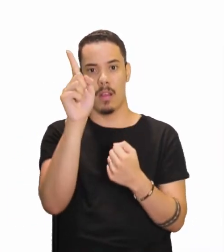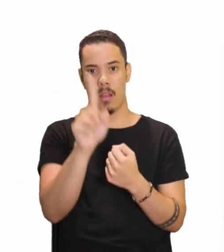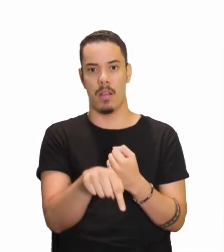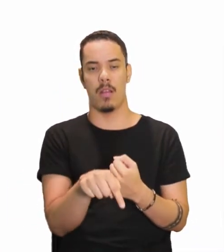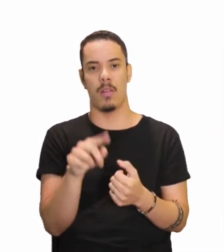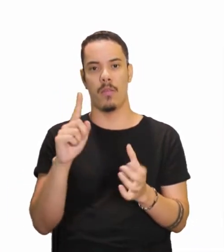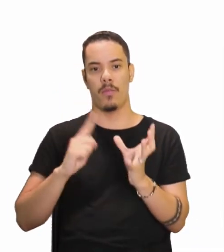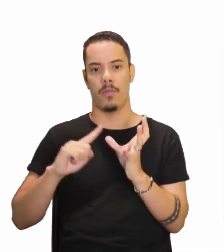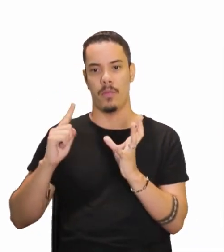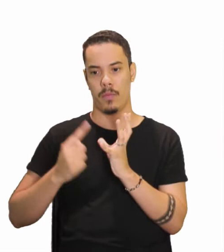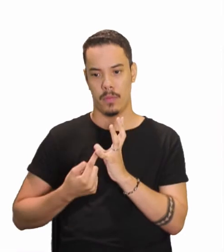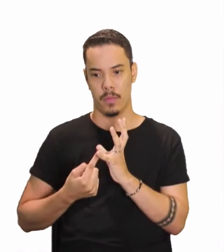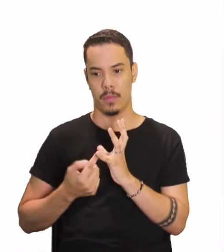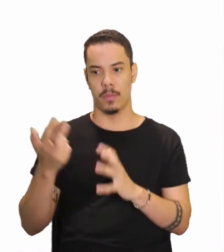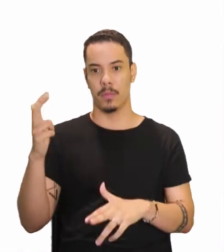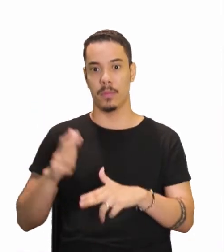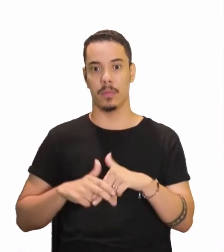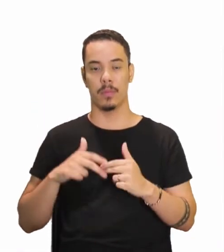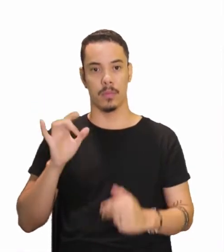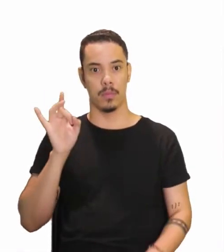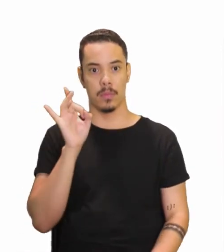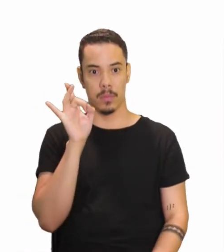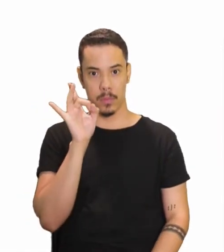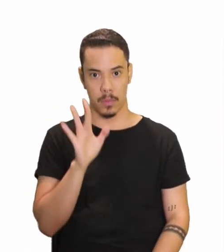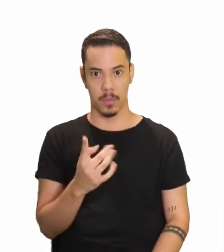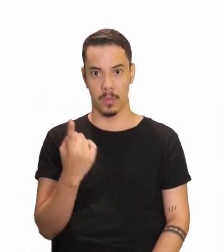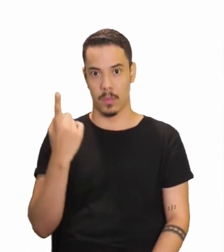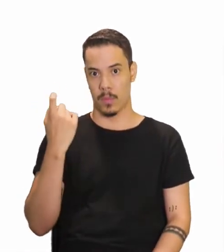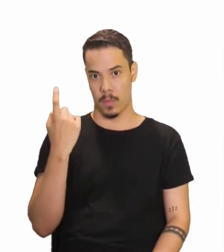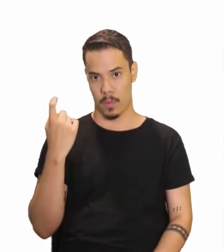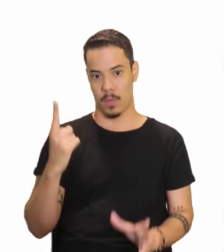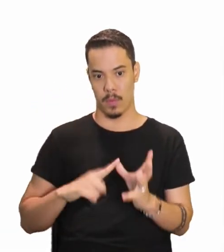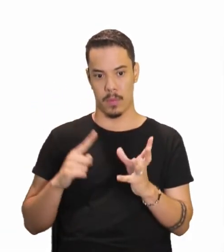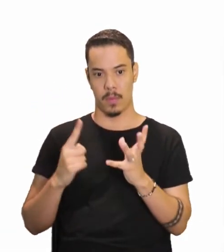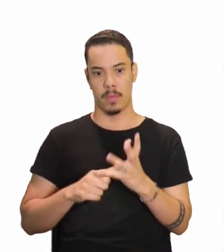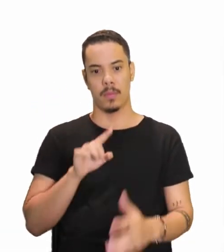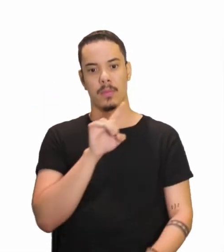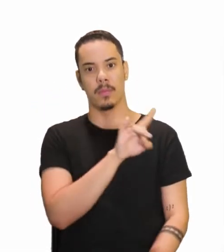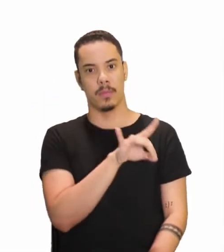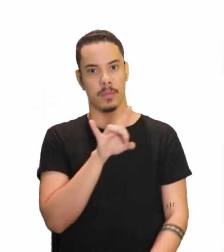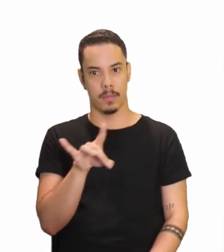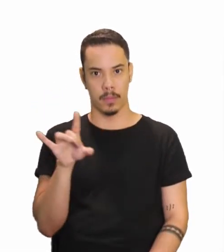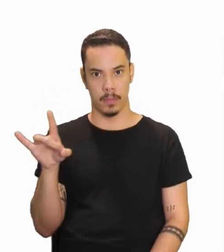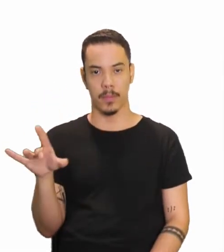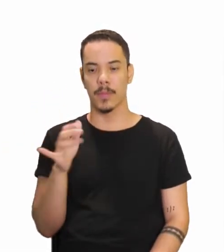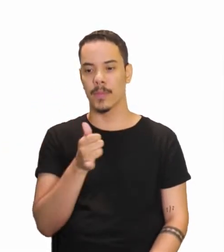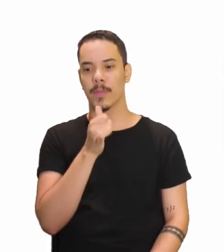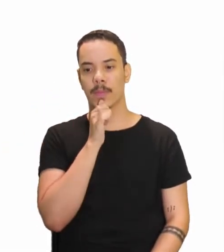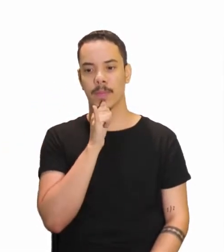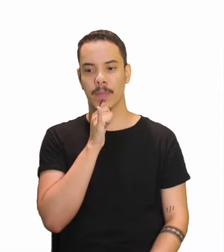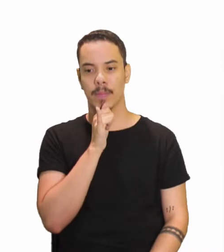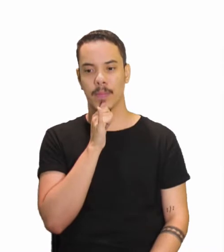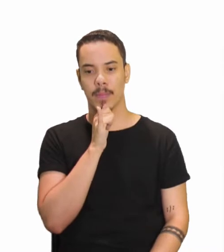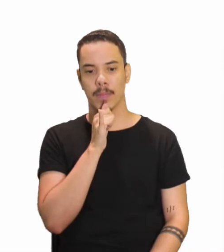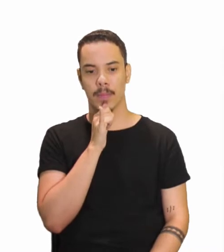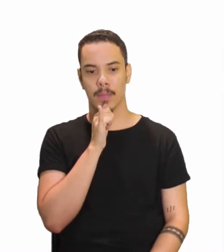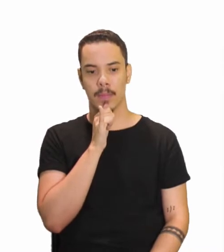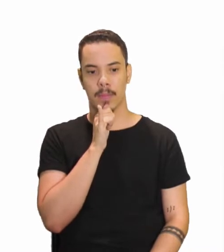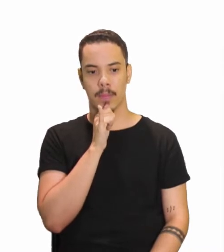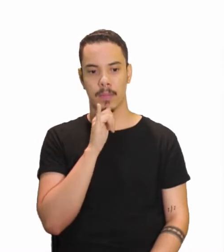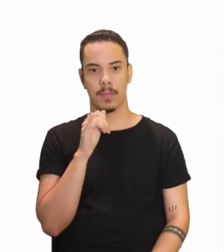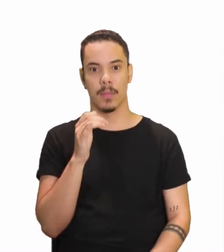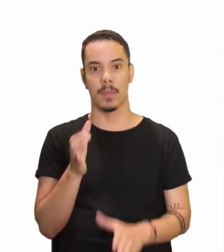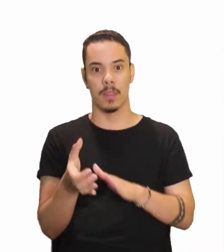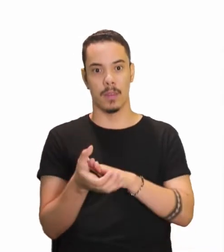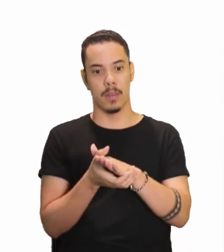vogais. Então, há apenas uma vogal em cada sílaba, certo? Como, por exemplo, aqui, ó. Na palavra